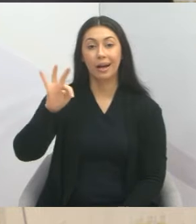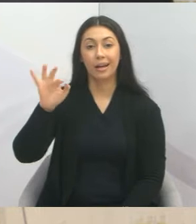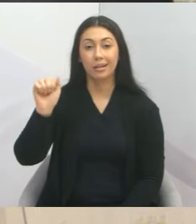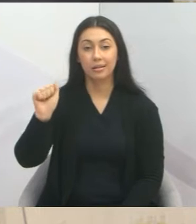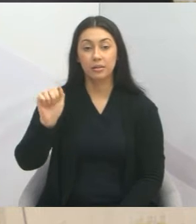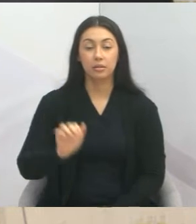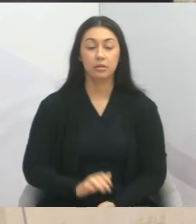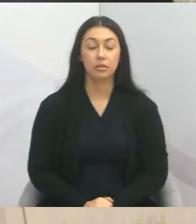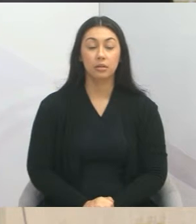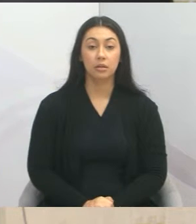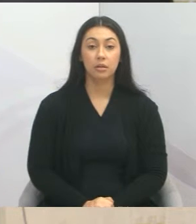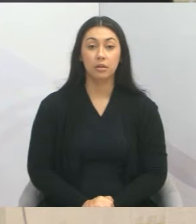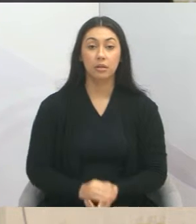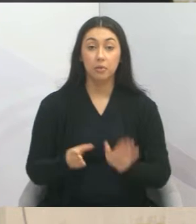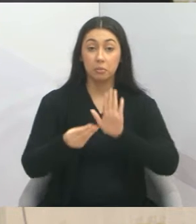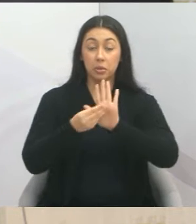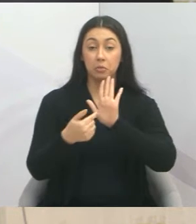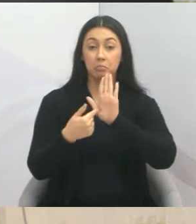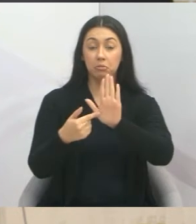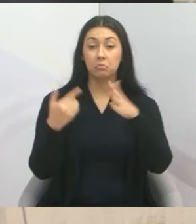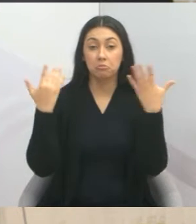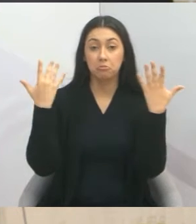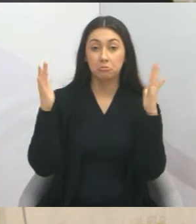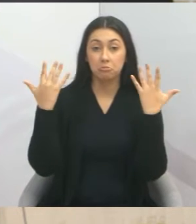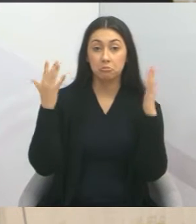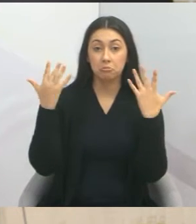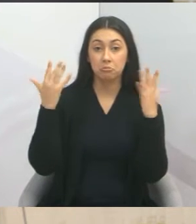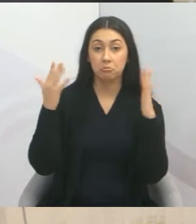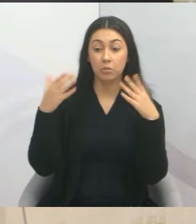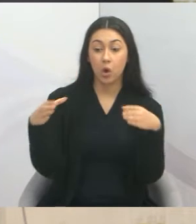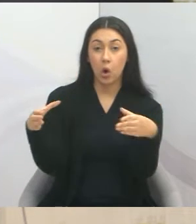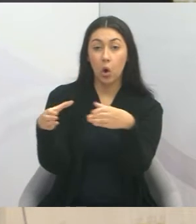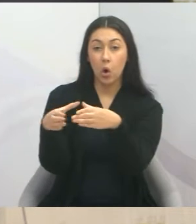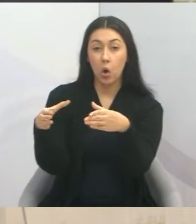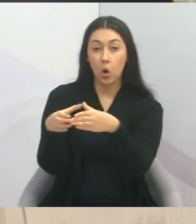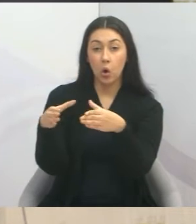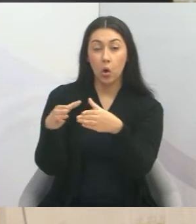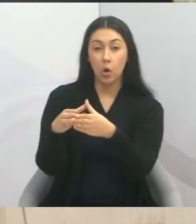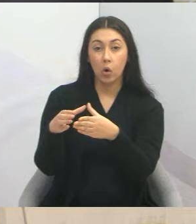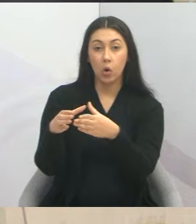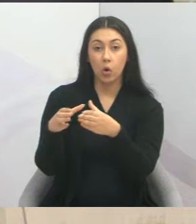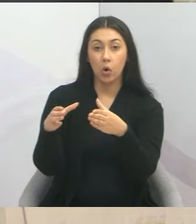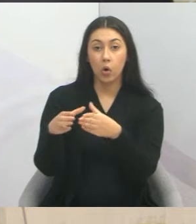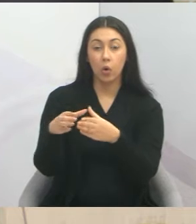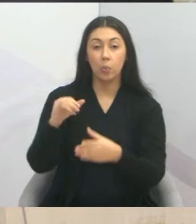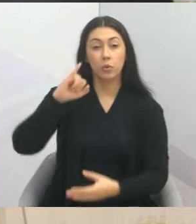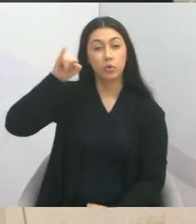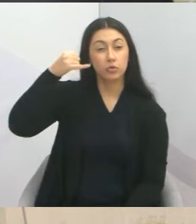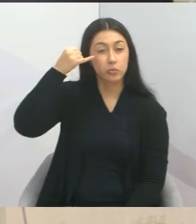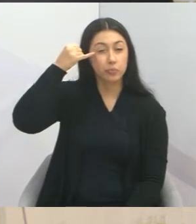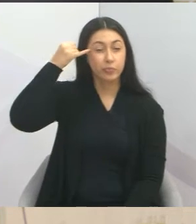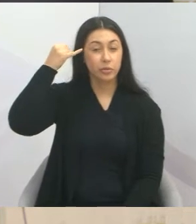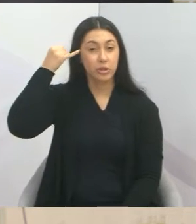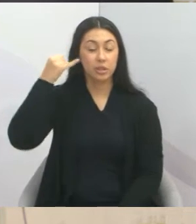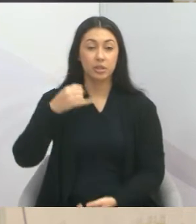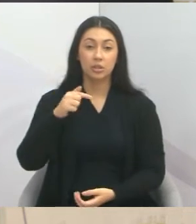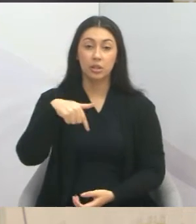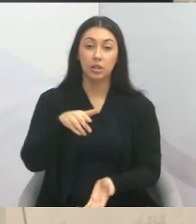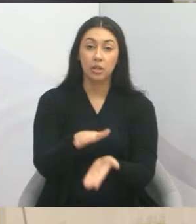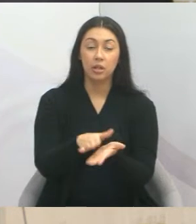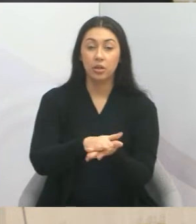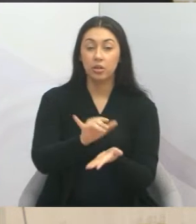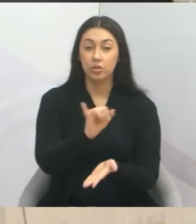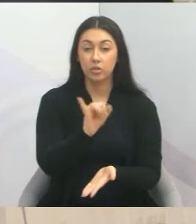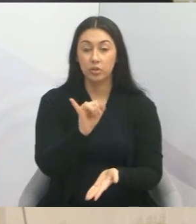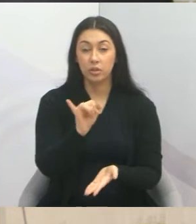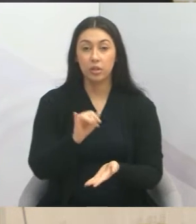desta sessão for gist Moção congratulatória a colônia japonesa Jacarei representado pelo Senhor e sal Rei acaba